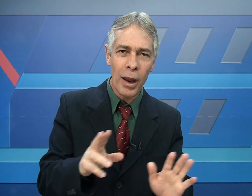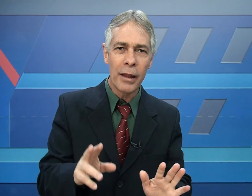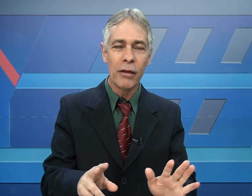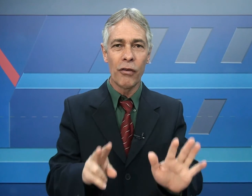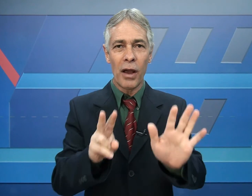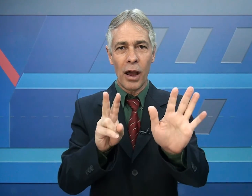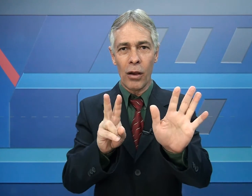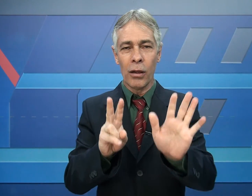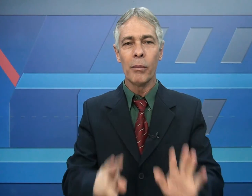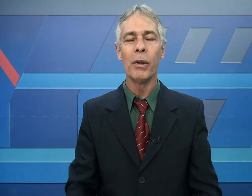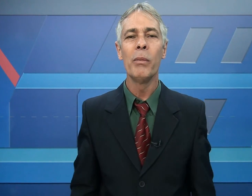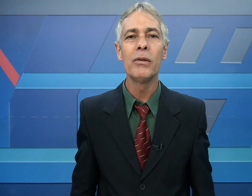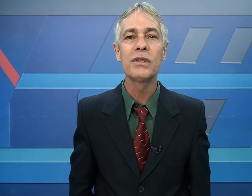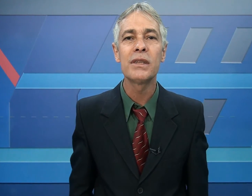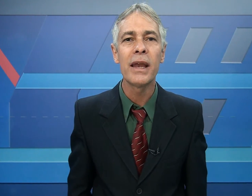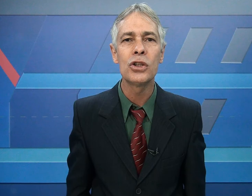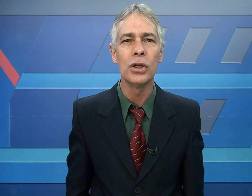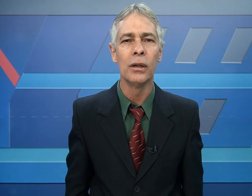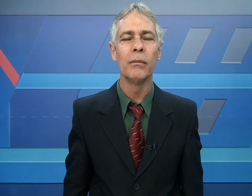bem bolado. Aí vou falar, ó,